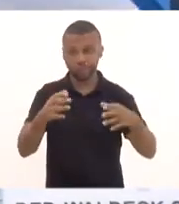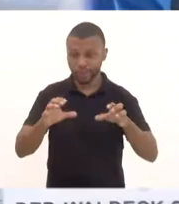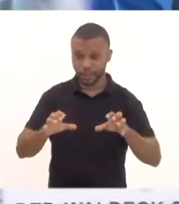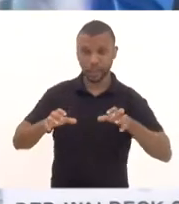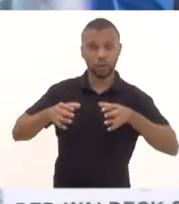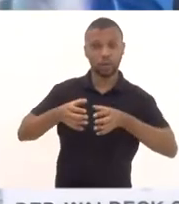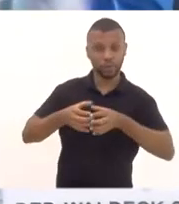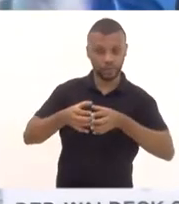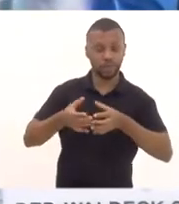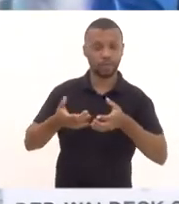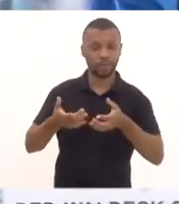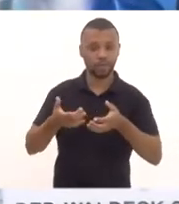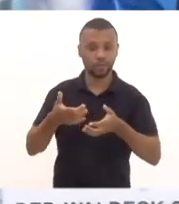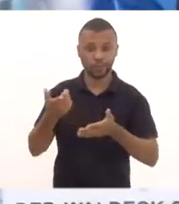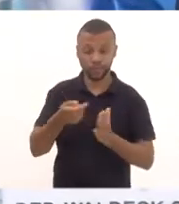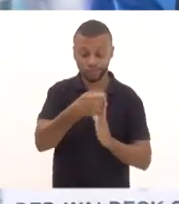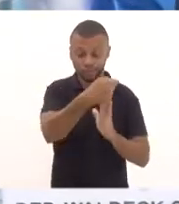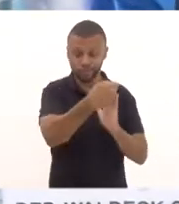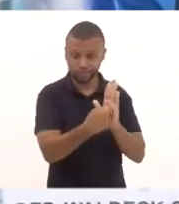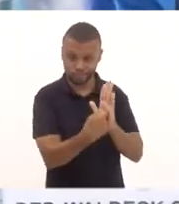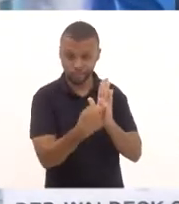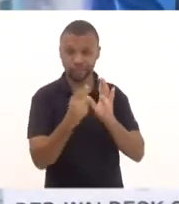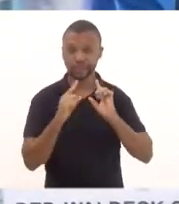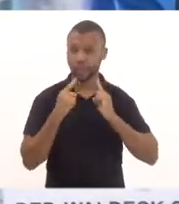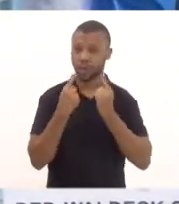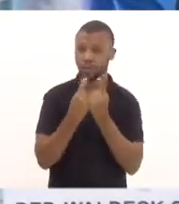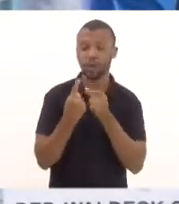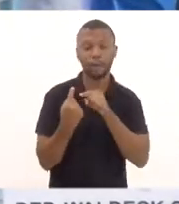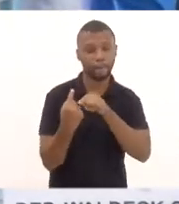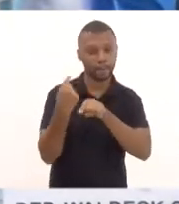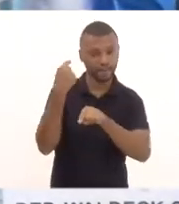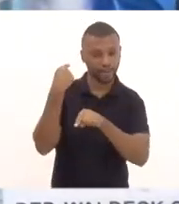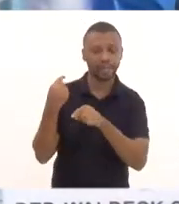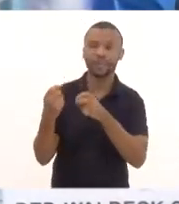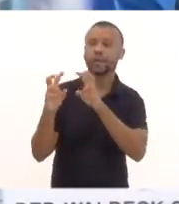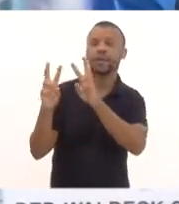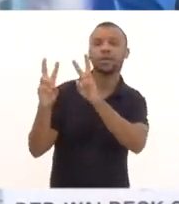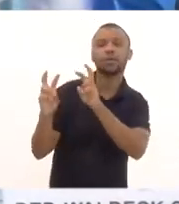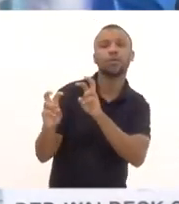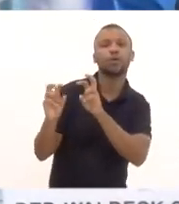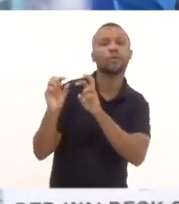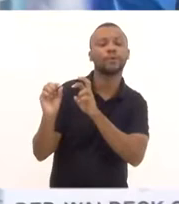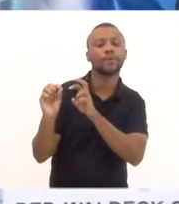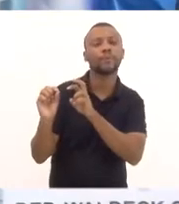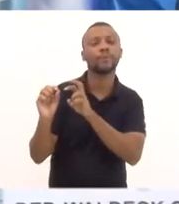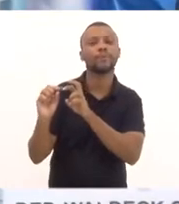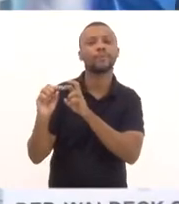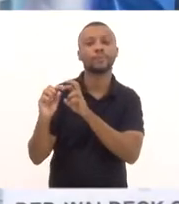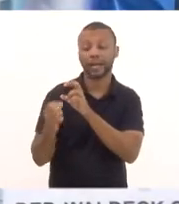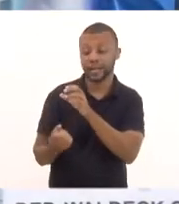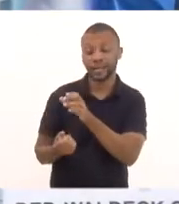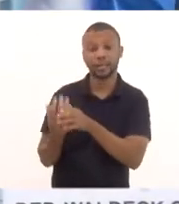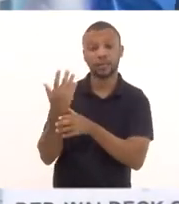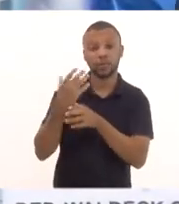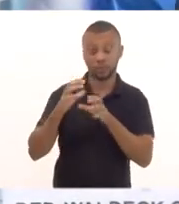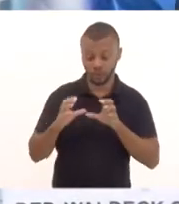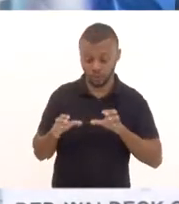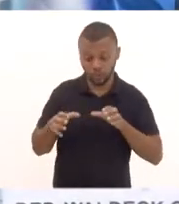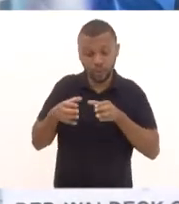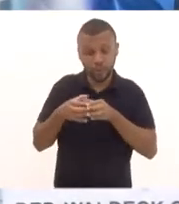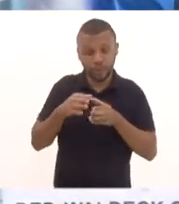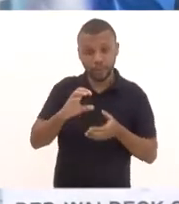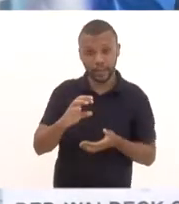gosto de dizer que está aqui minhas mãos a ata da reunião passada da instalação da da nossa comissão parlamentar de inquérito